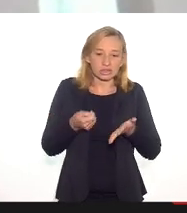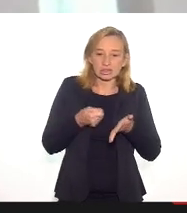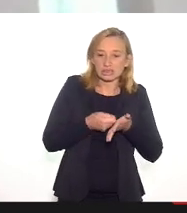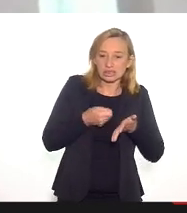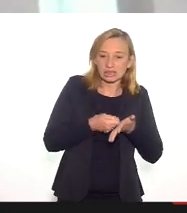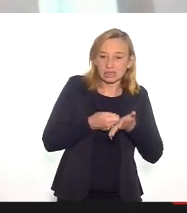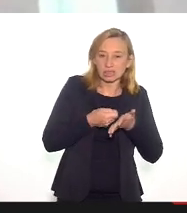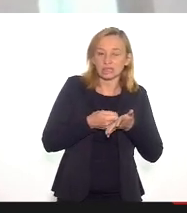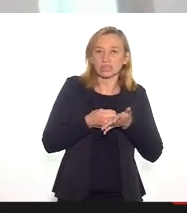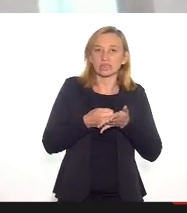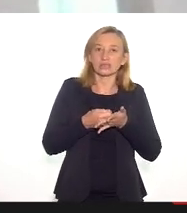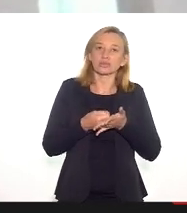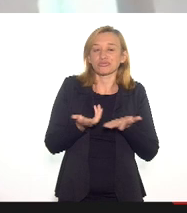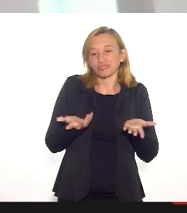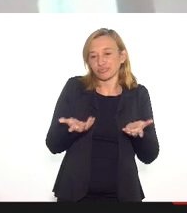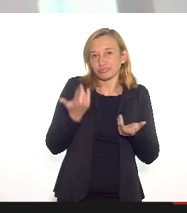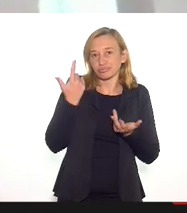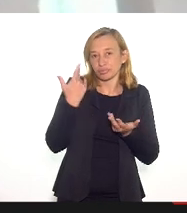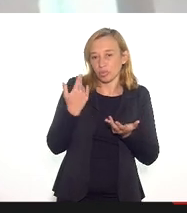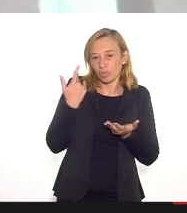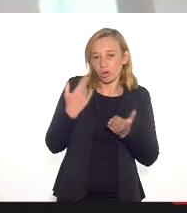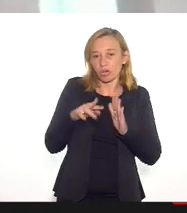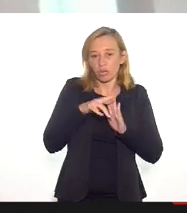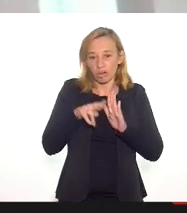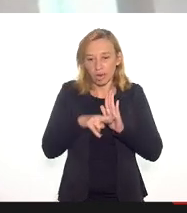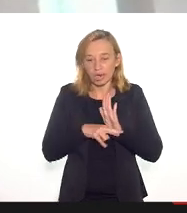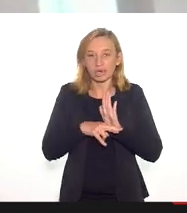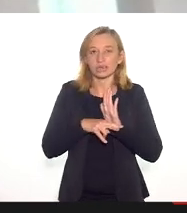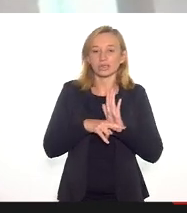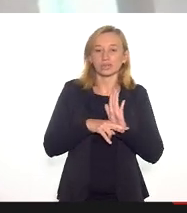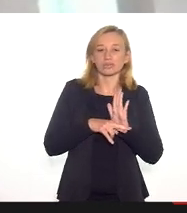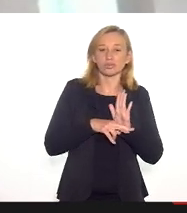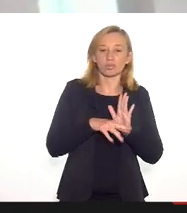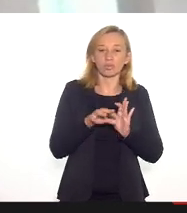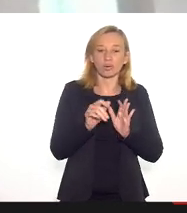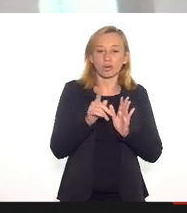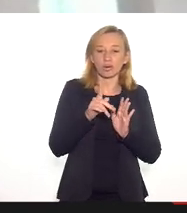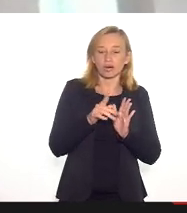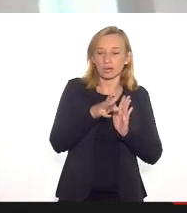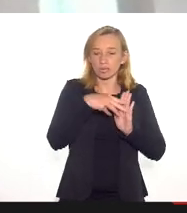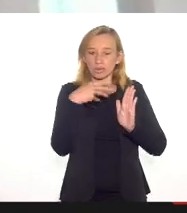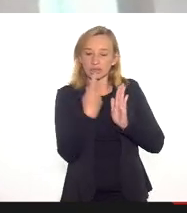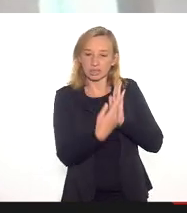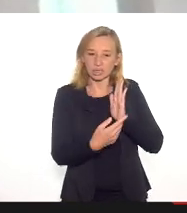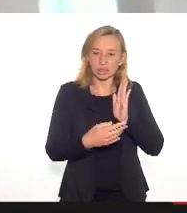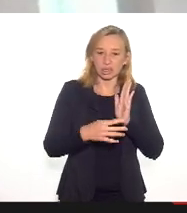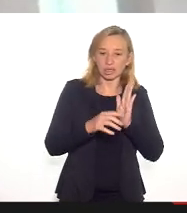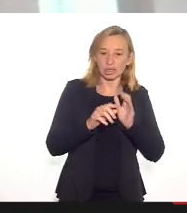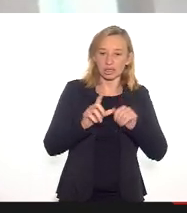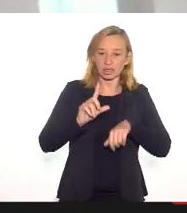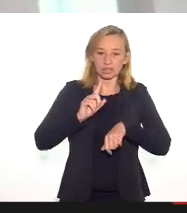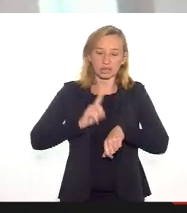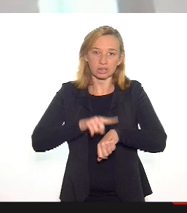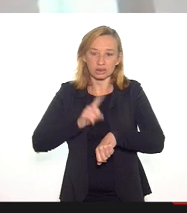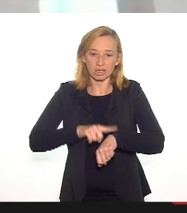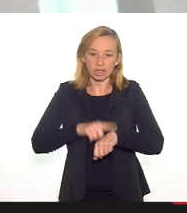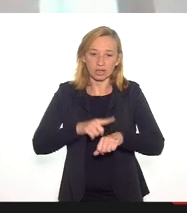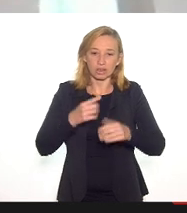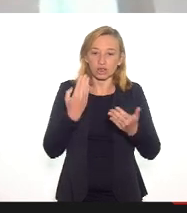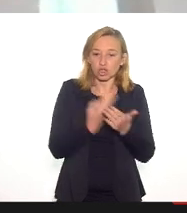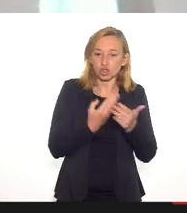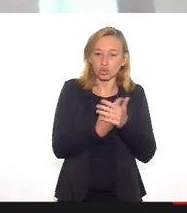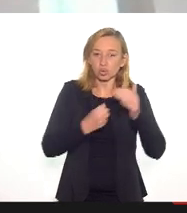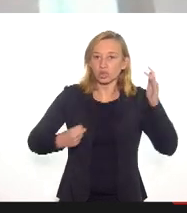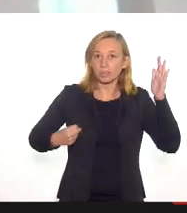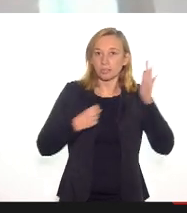exigências burocráticas. Né? Foi exigido uma planilha de ordem cronológica, foi exigência estudo de impacto